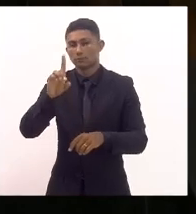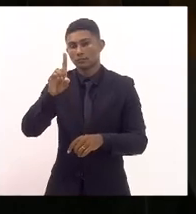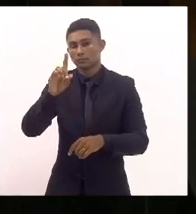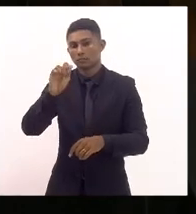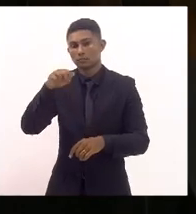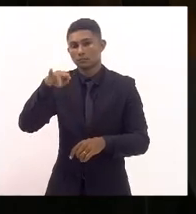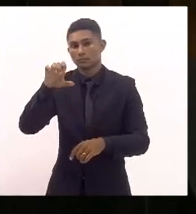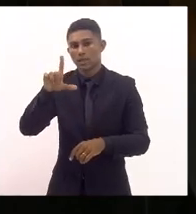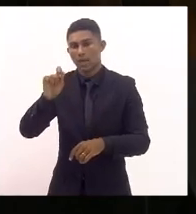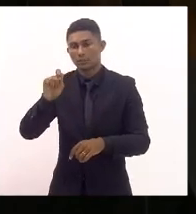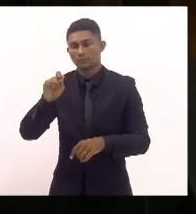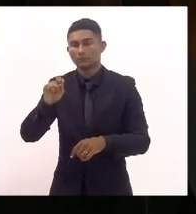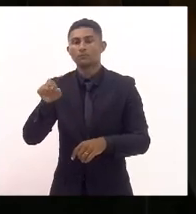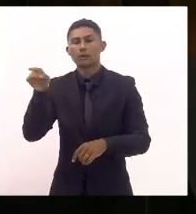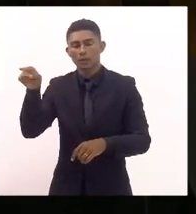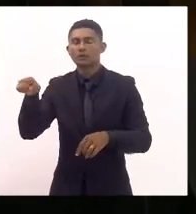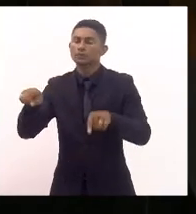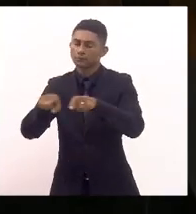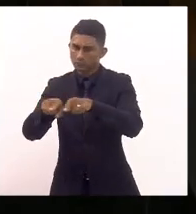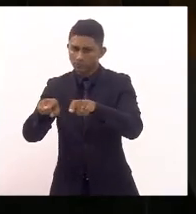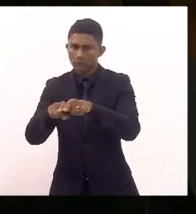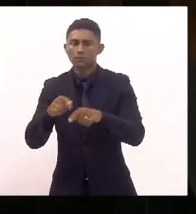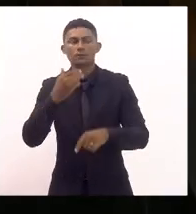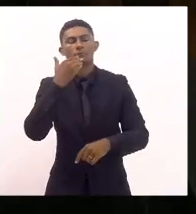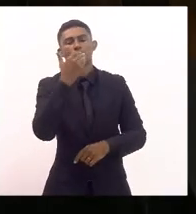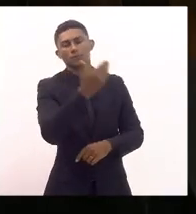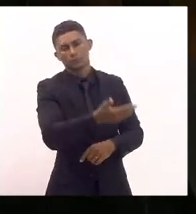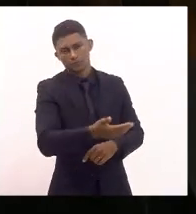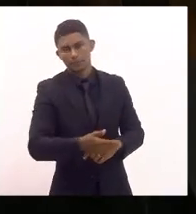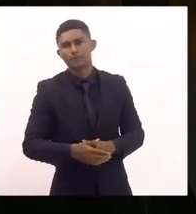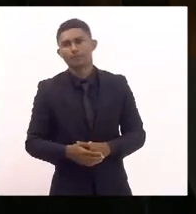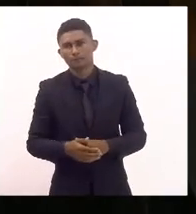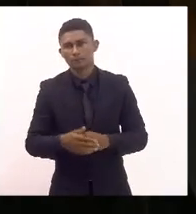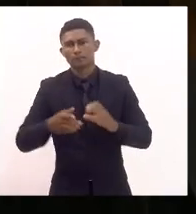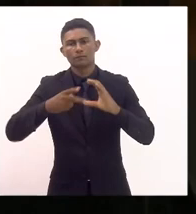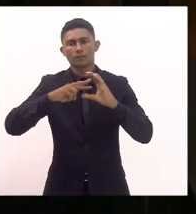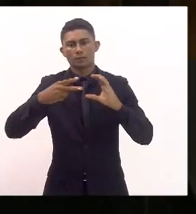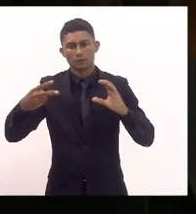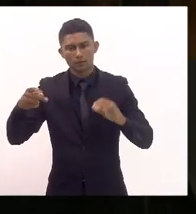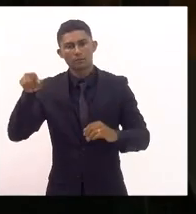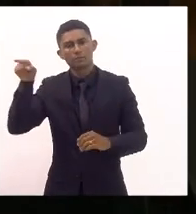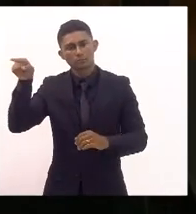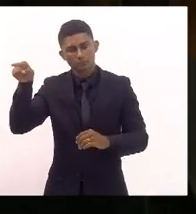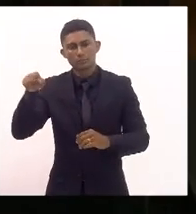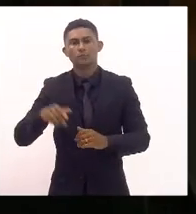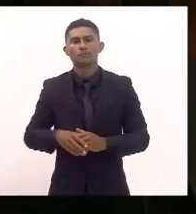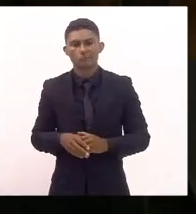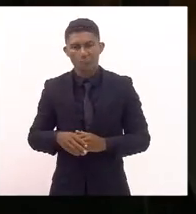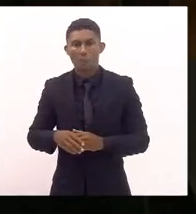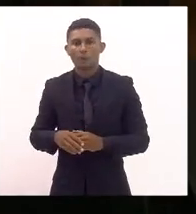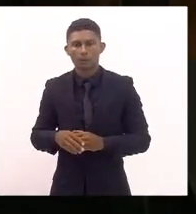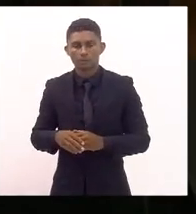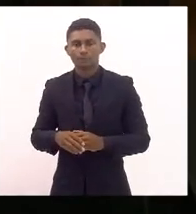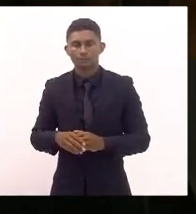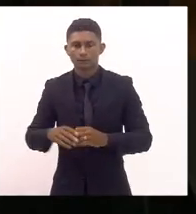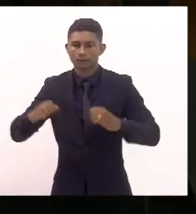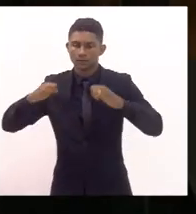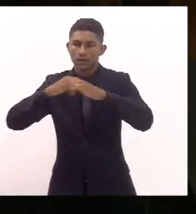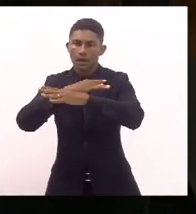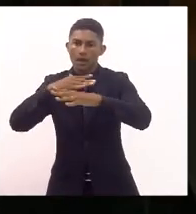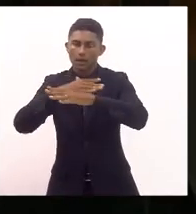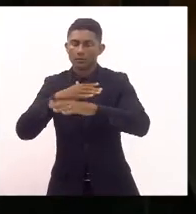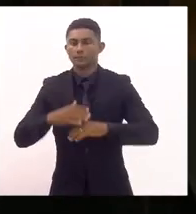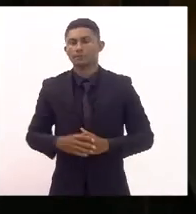Daniela da auto escola fez também essa solicitação através da câmera lá em São José